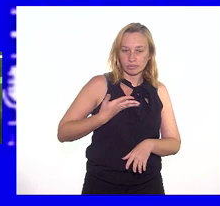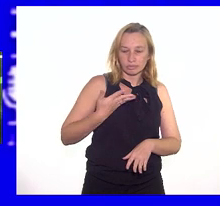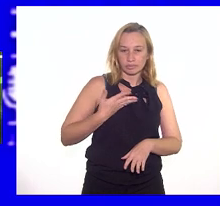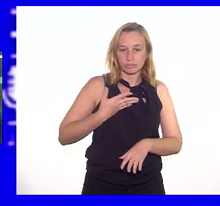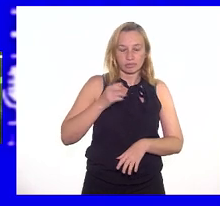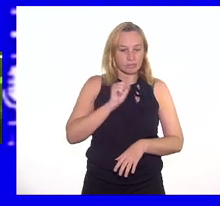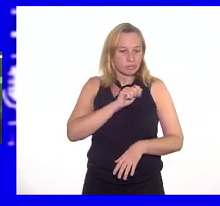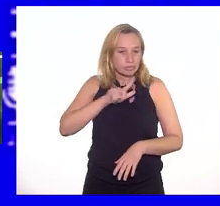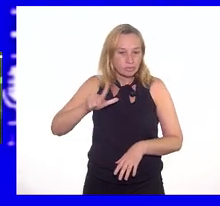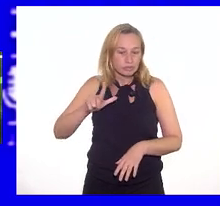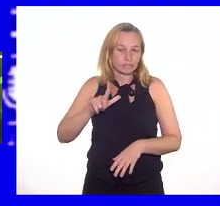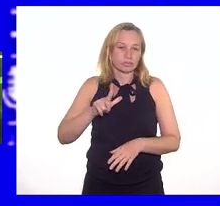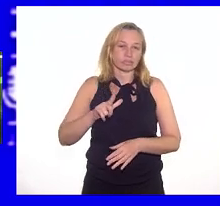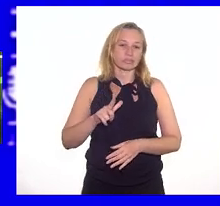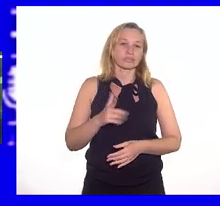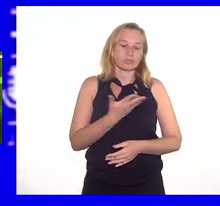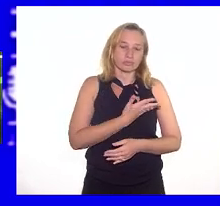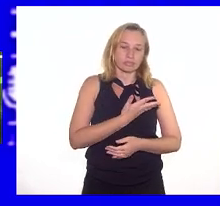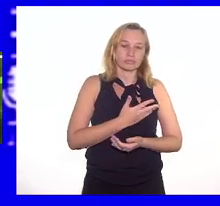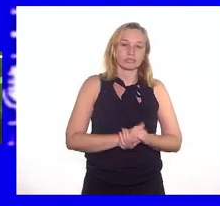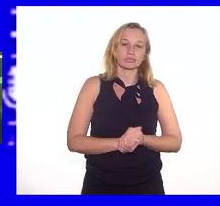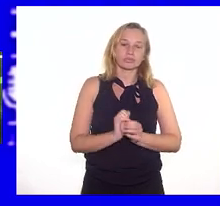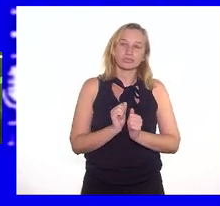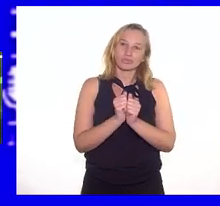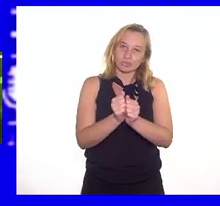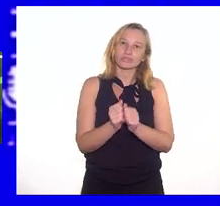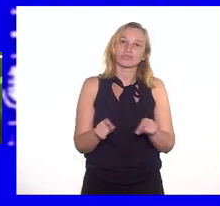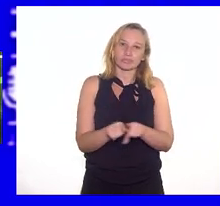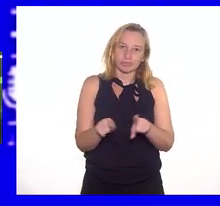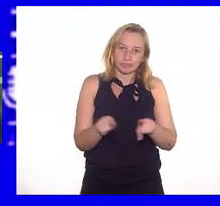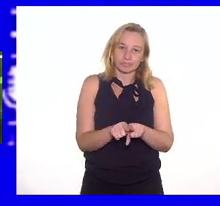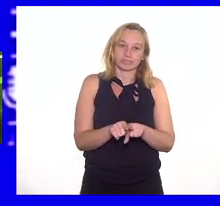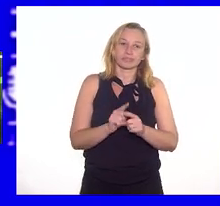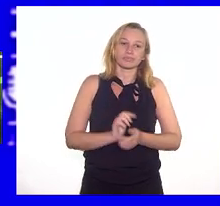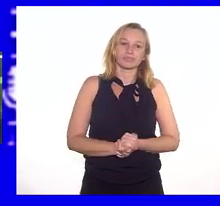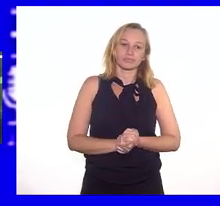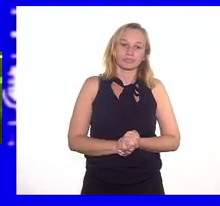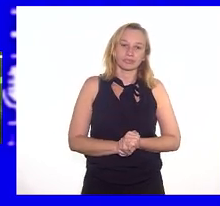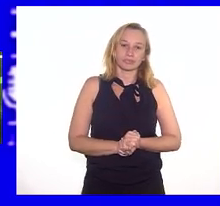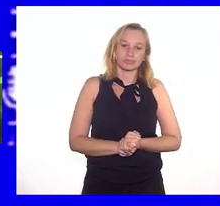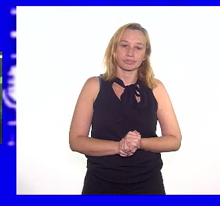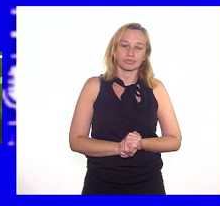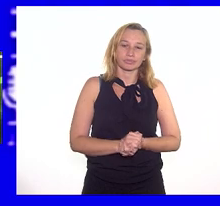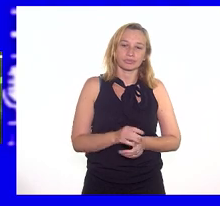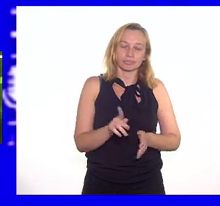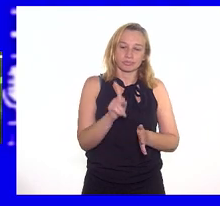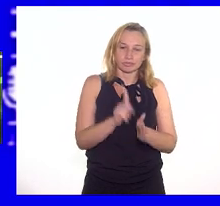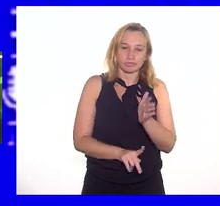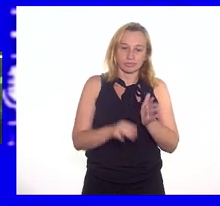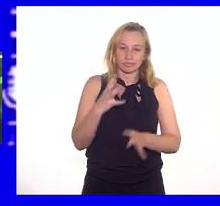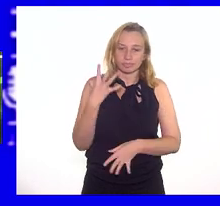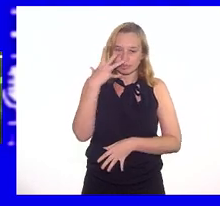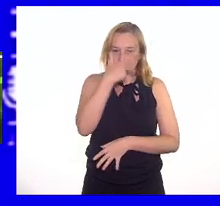Daniel Librelon, né? Estamos juntos também nesse lindo projeto.